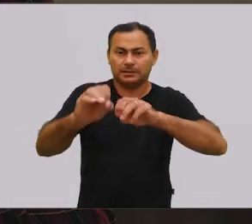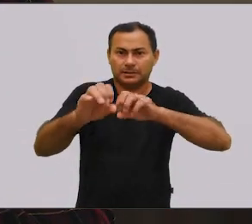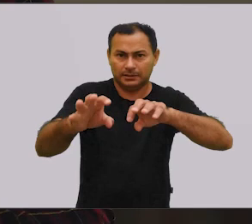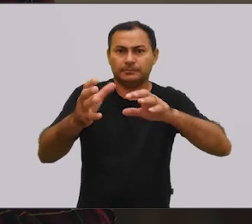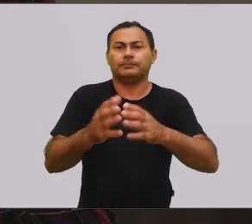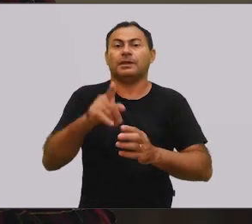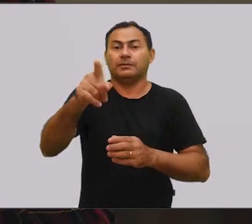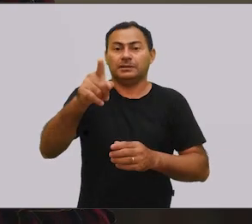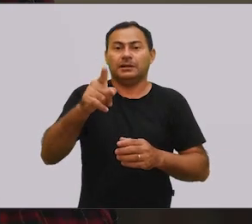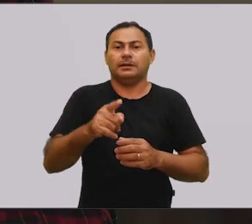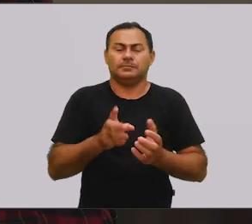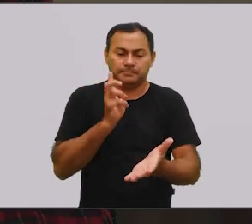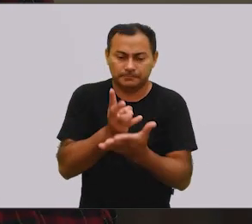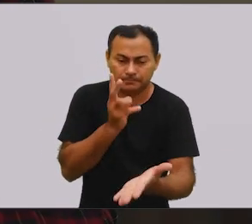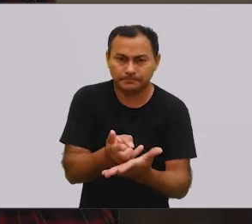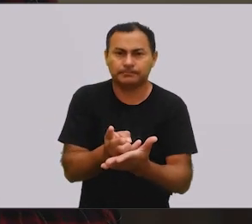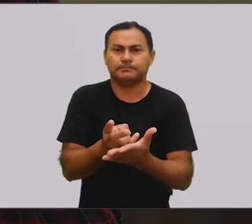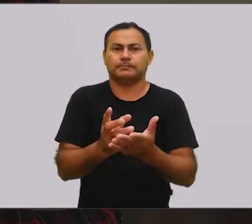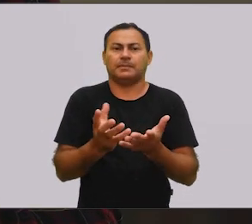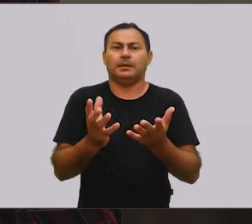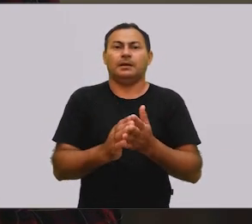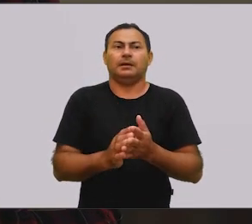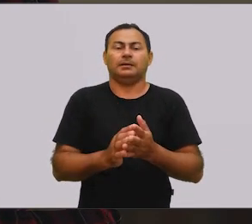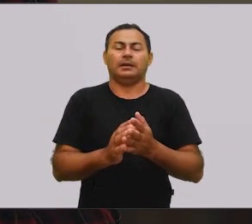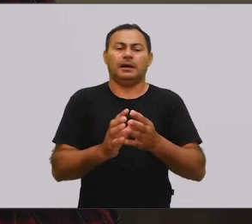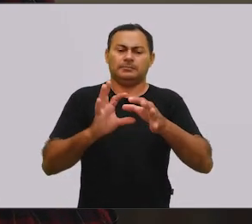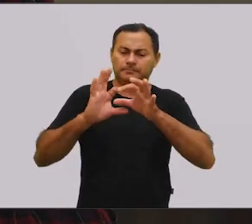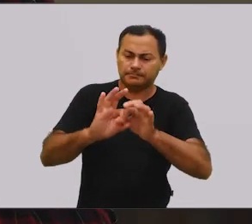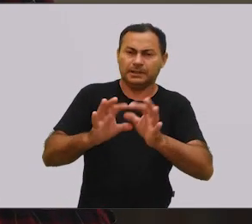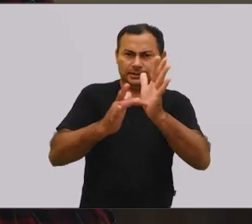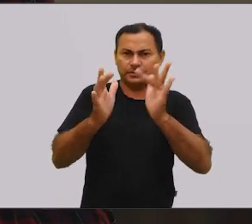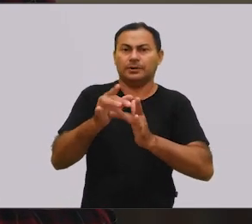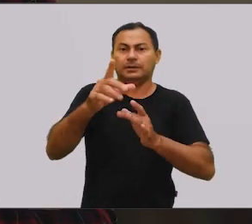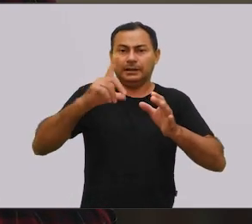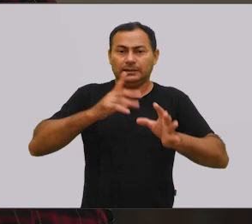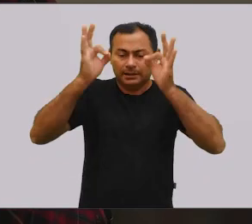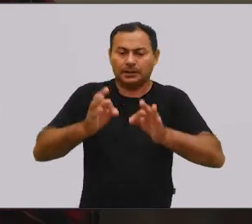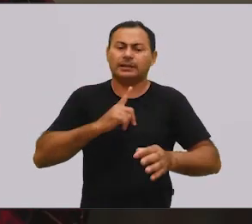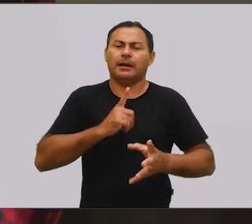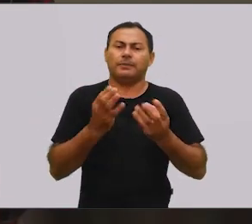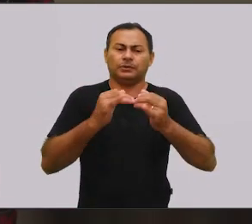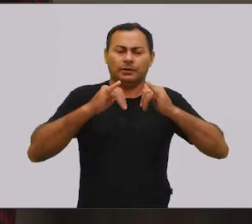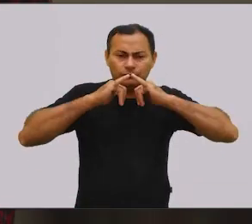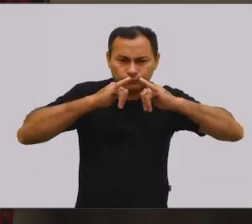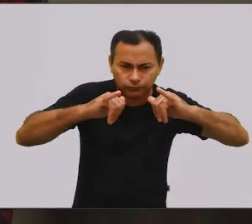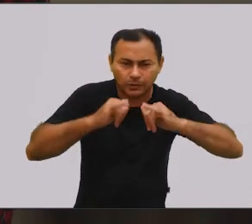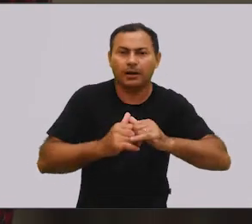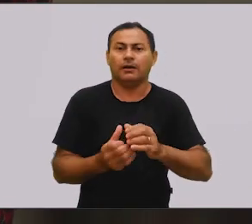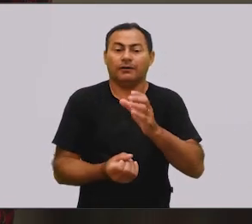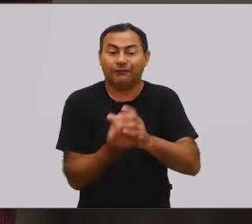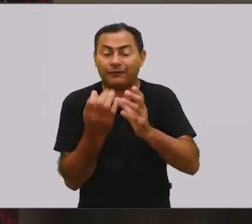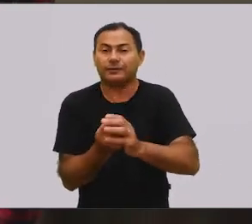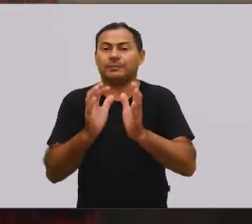nesse ensinamento, se você permanecer na videira, eu tenho certeza, você vai produzir muitos frutos para